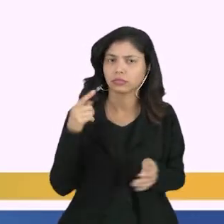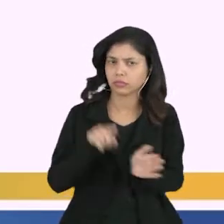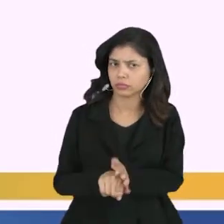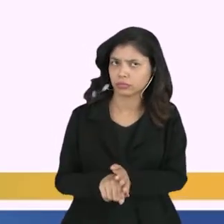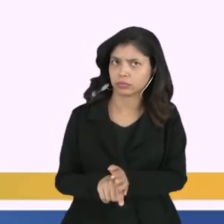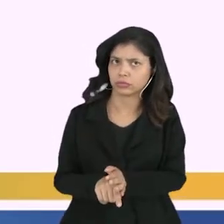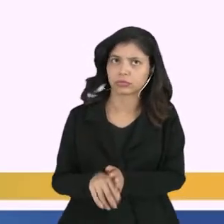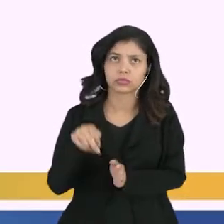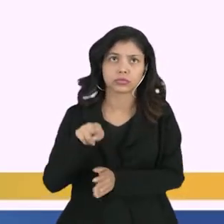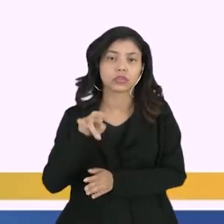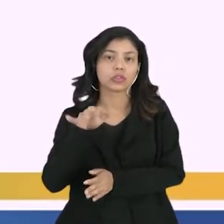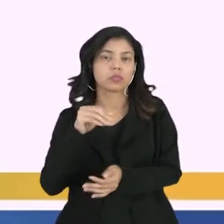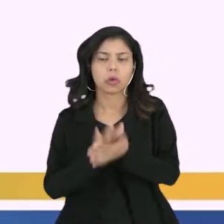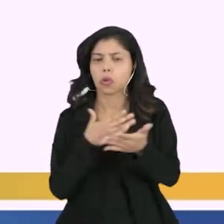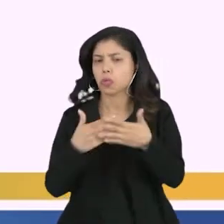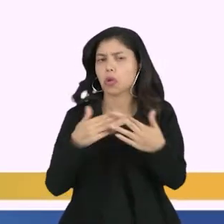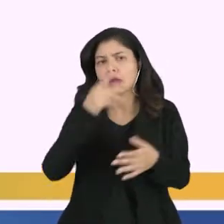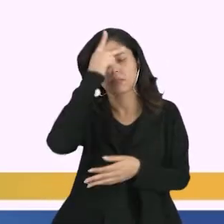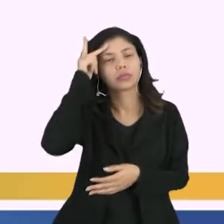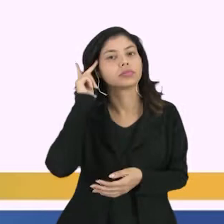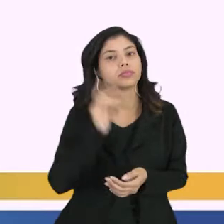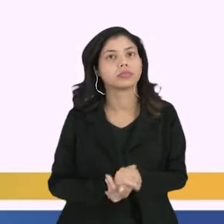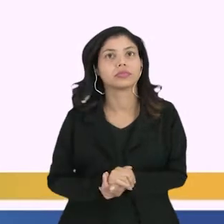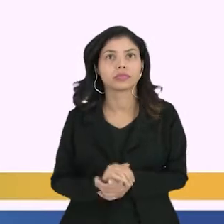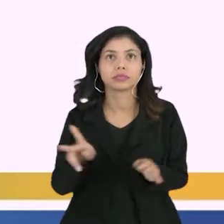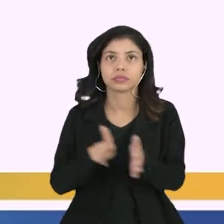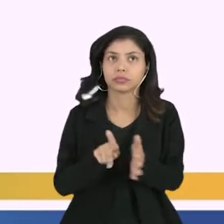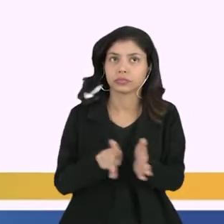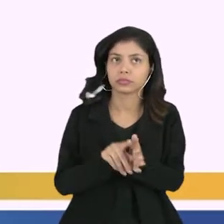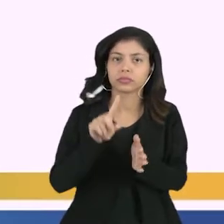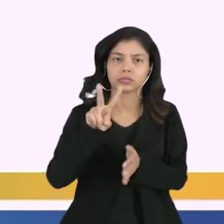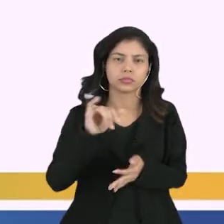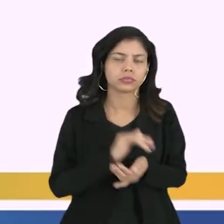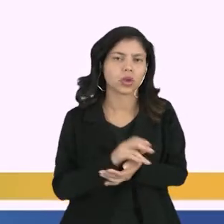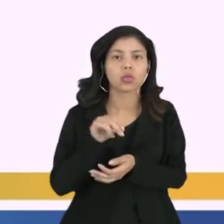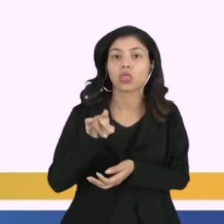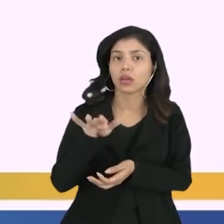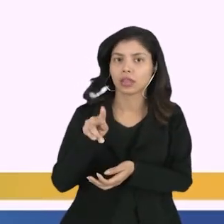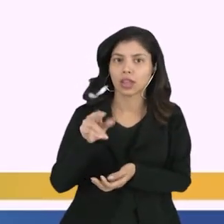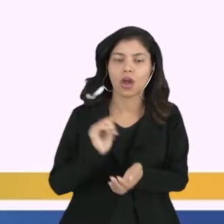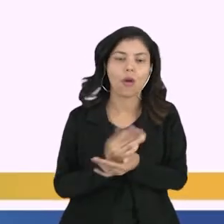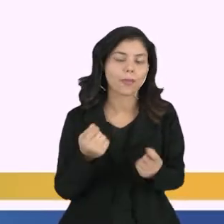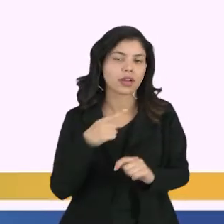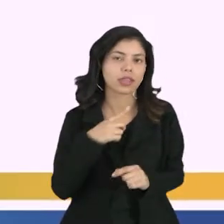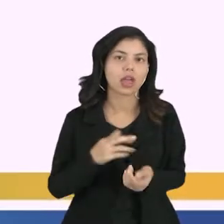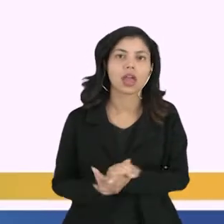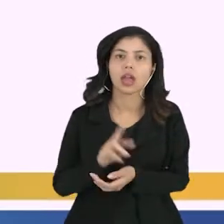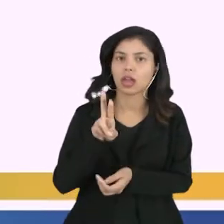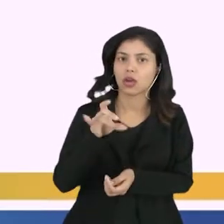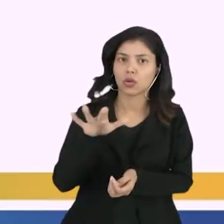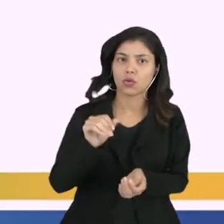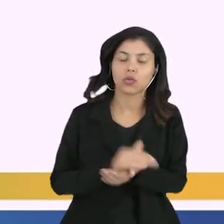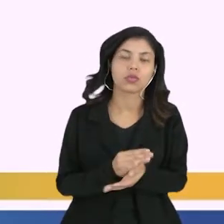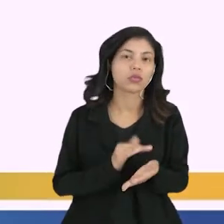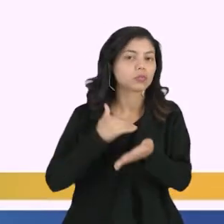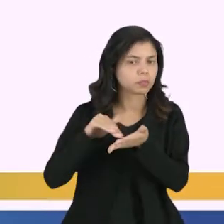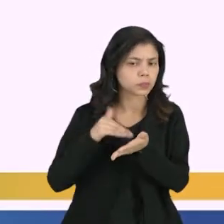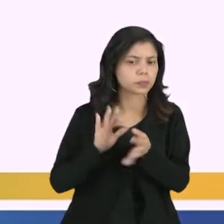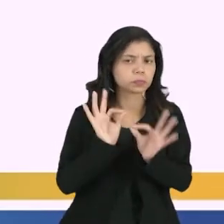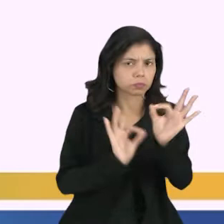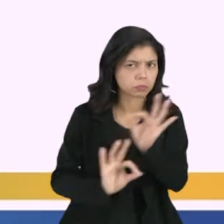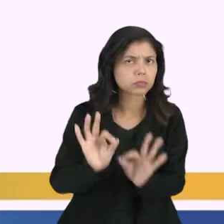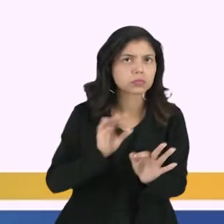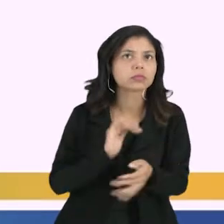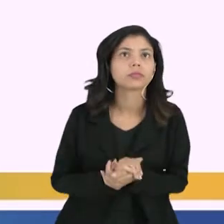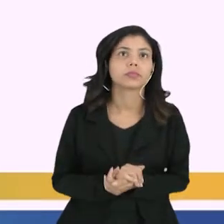né, nobre, não era qualquer pessoa que ia ser aí um donatário, né? Ele tinha que ter recursos para administrar.